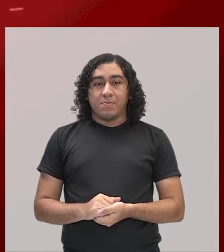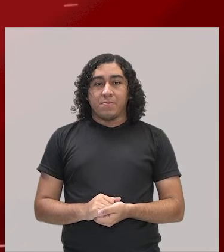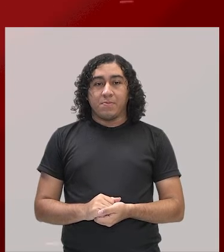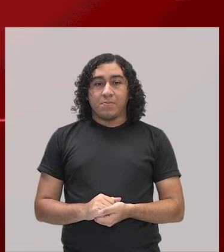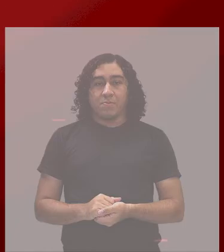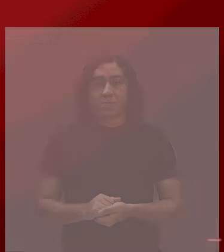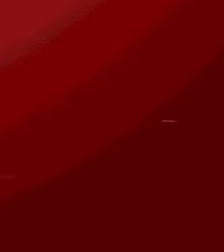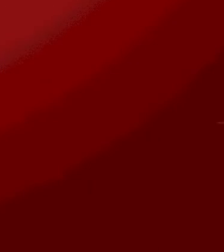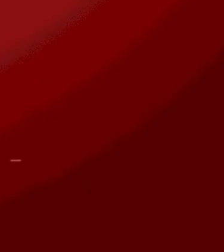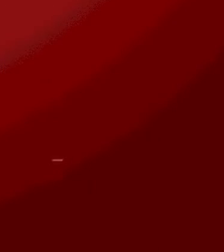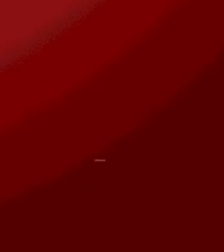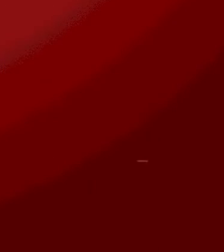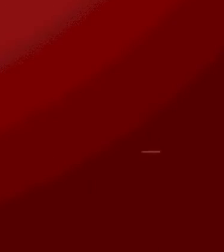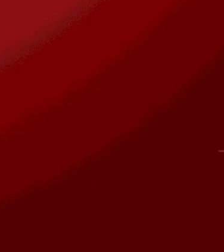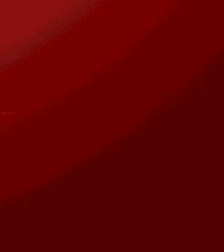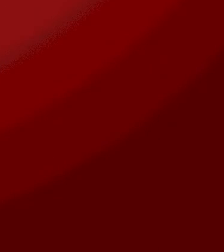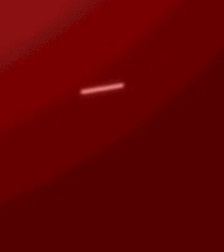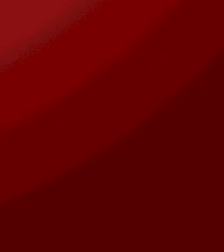Brain,